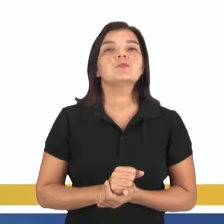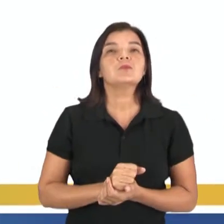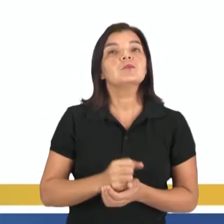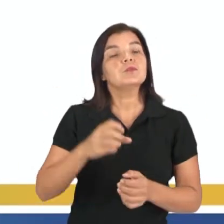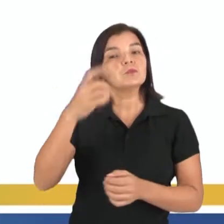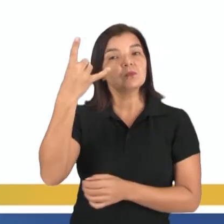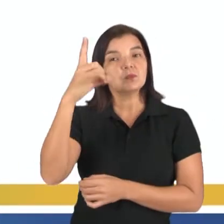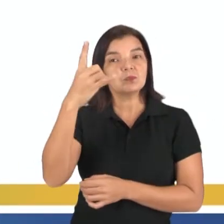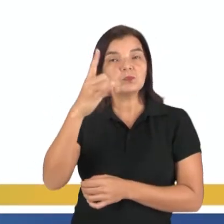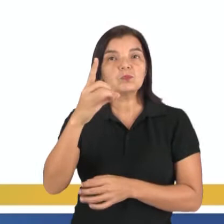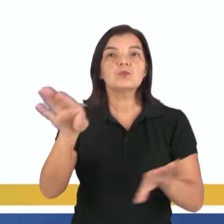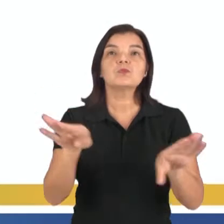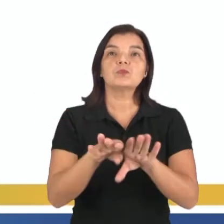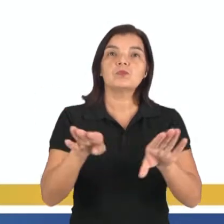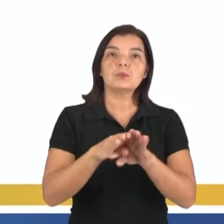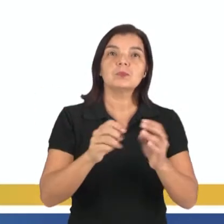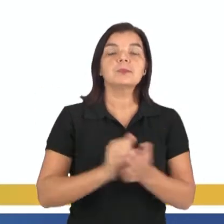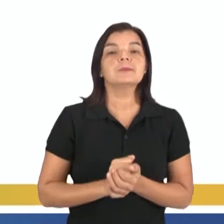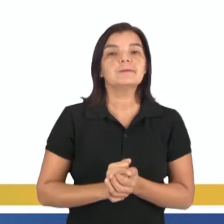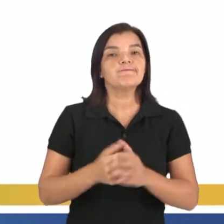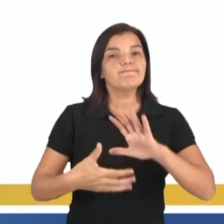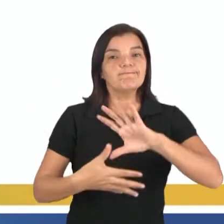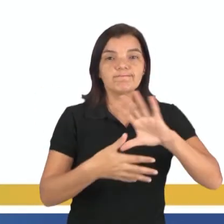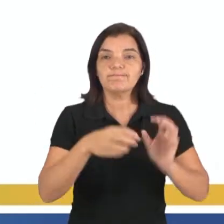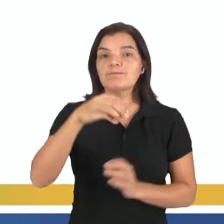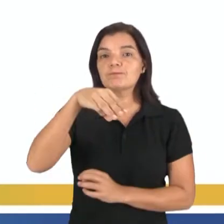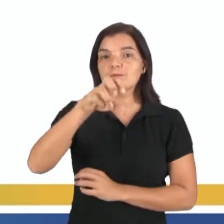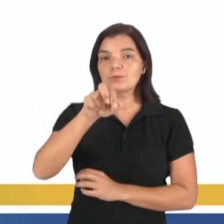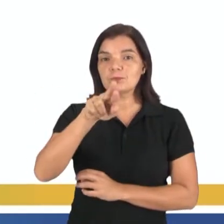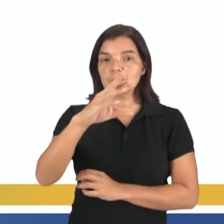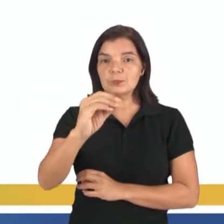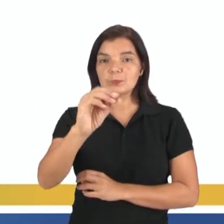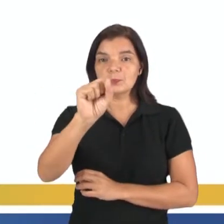do Mercosul, né? Esse país vai enfrentar problemas